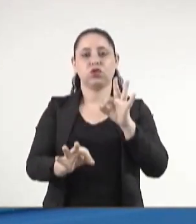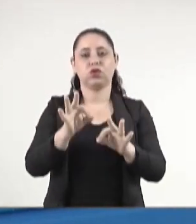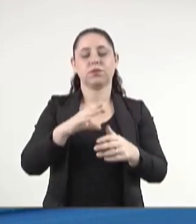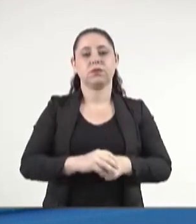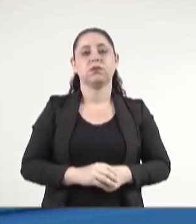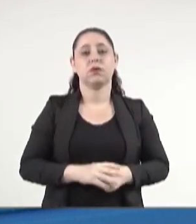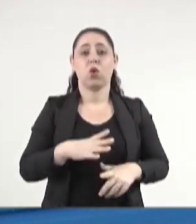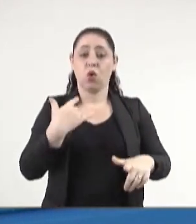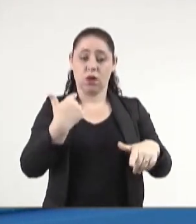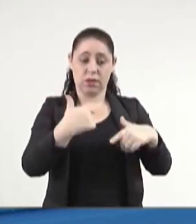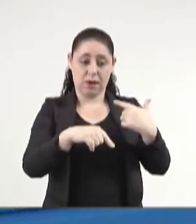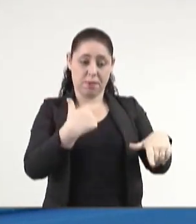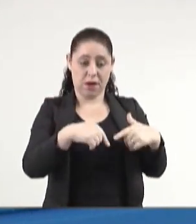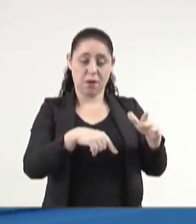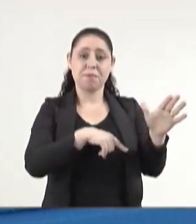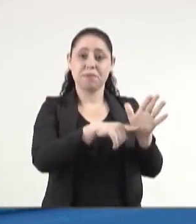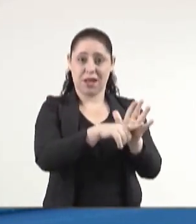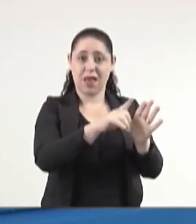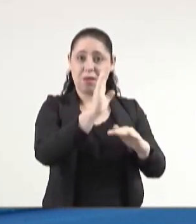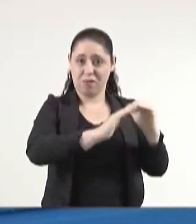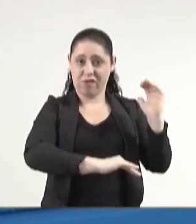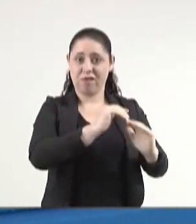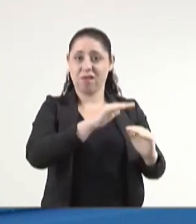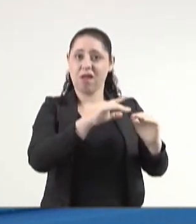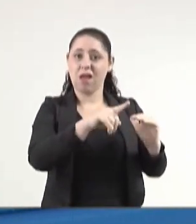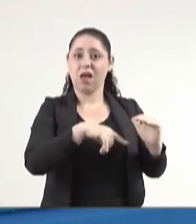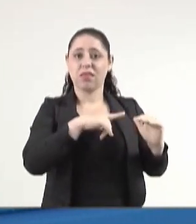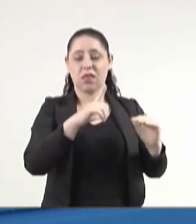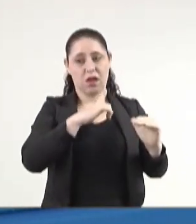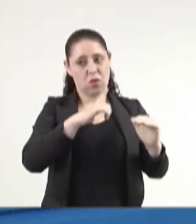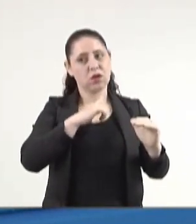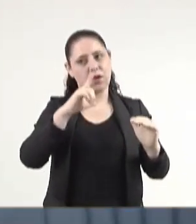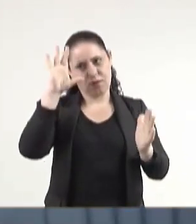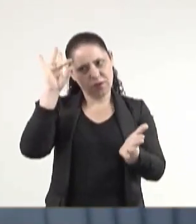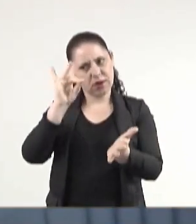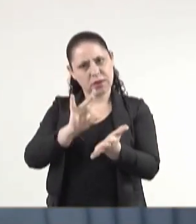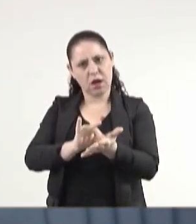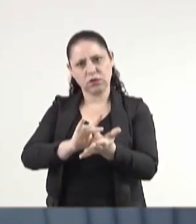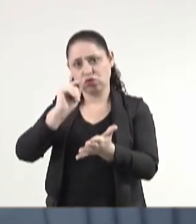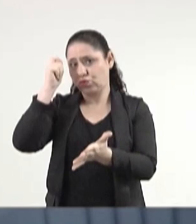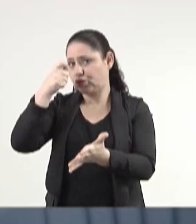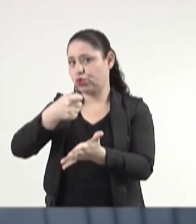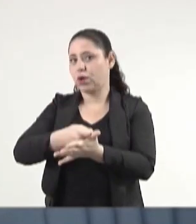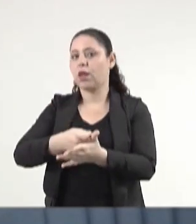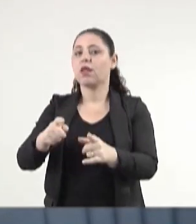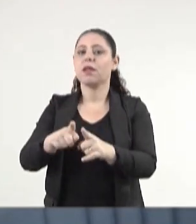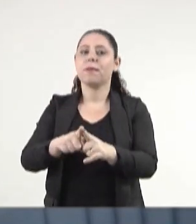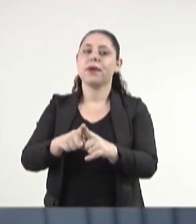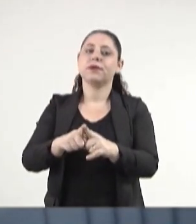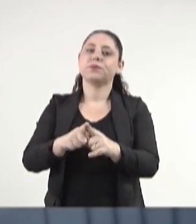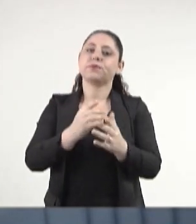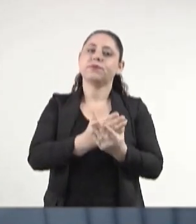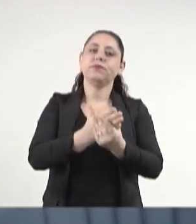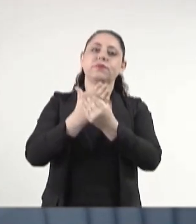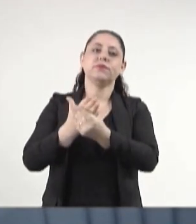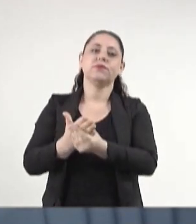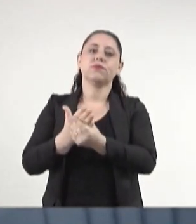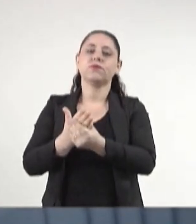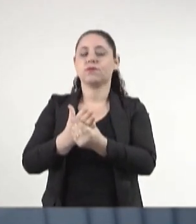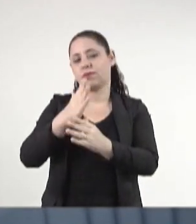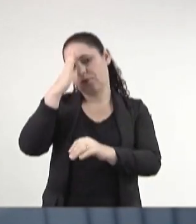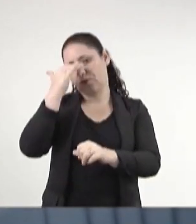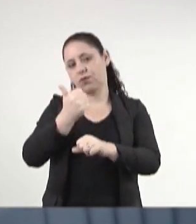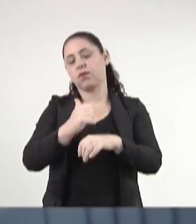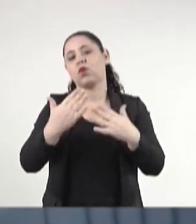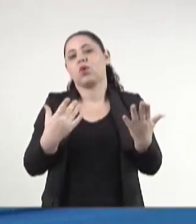judiciária. O trabalho dos peritos papiloscopistas dá credibilidade e dá garantia nos processos, principalmente